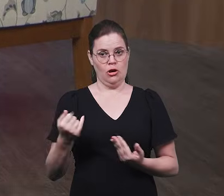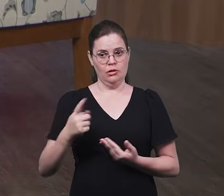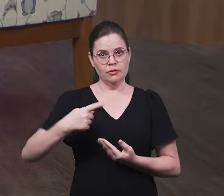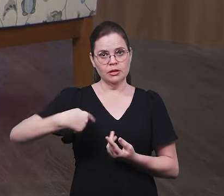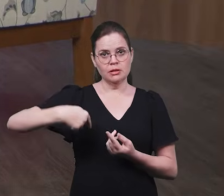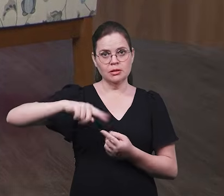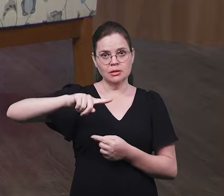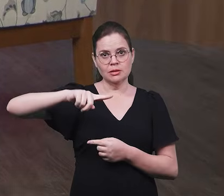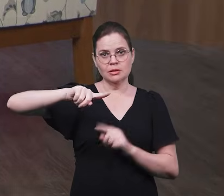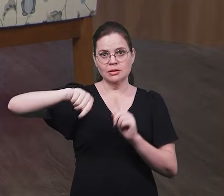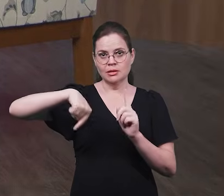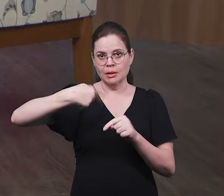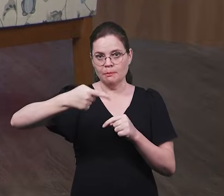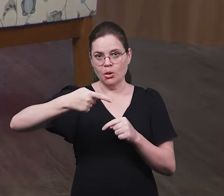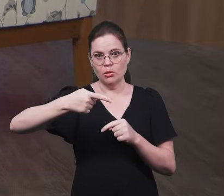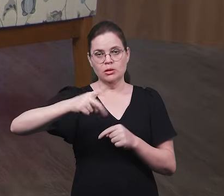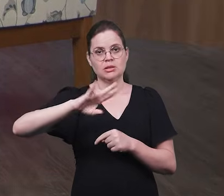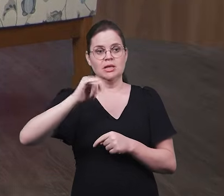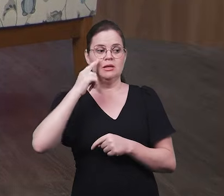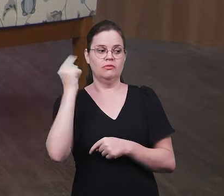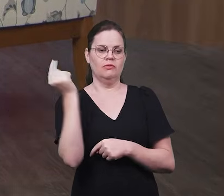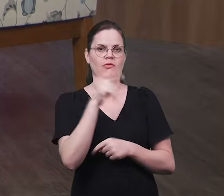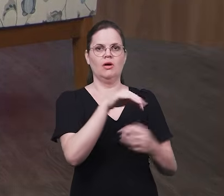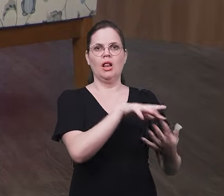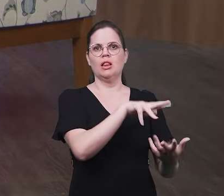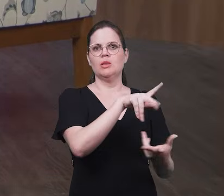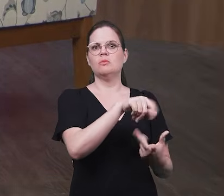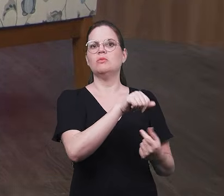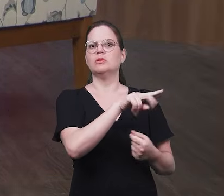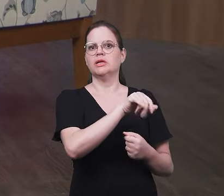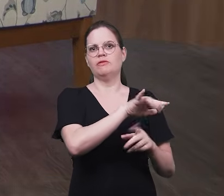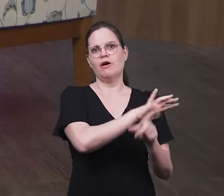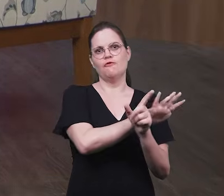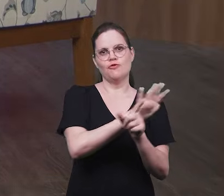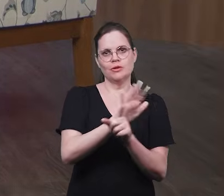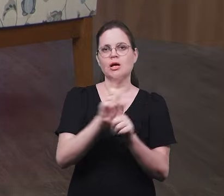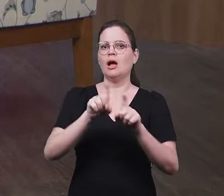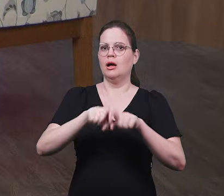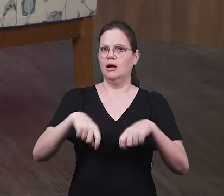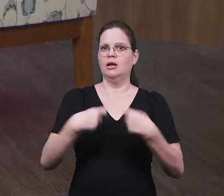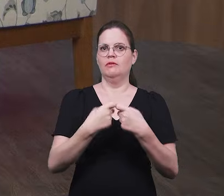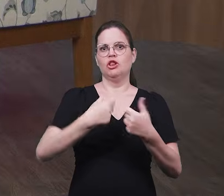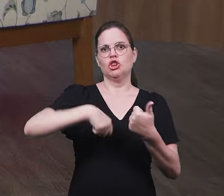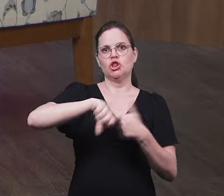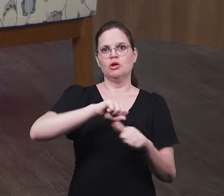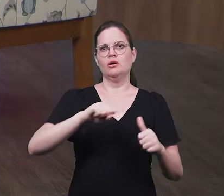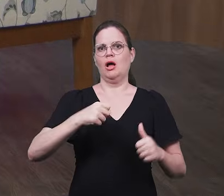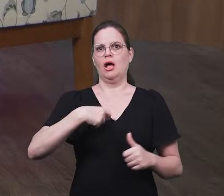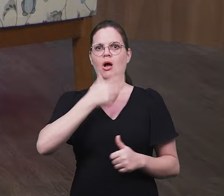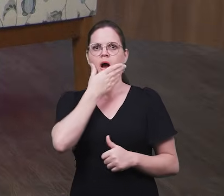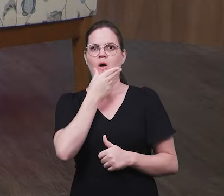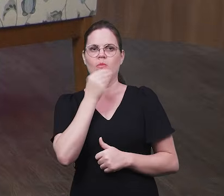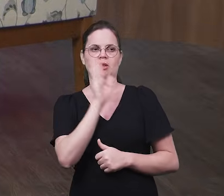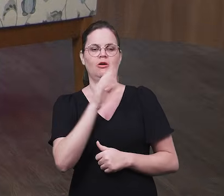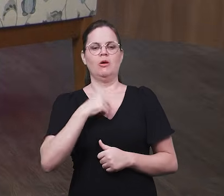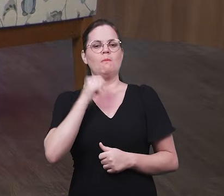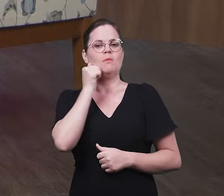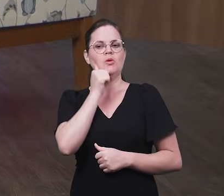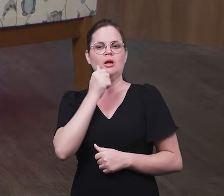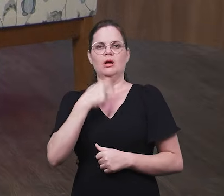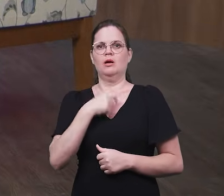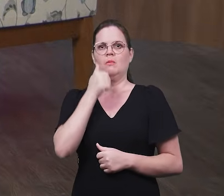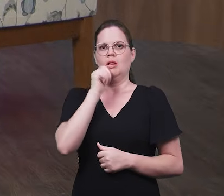o adolescente, ele vai aprender na ótica mundana que vai fazer oposição depois à obra de